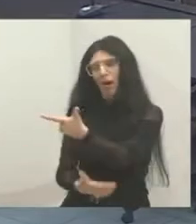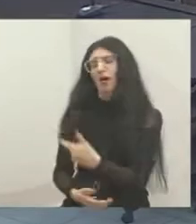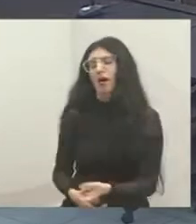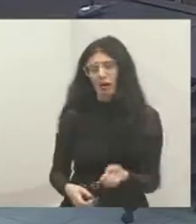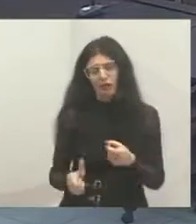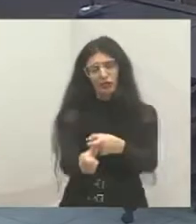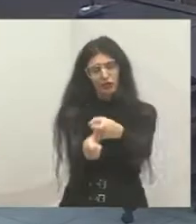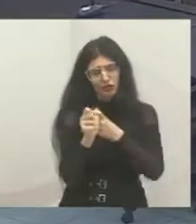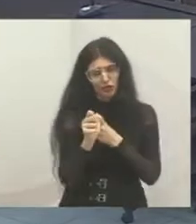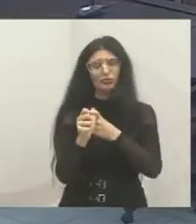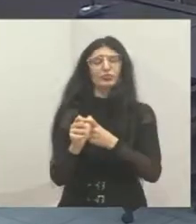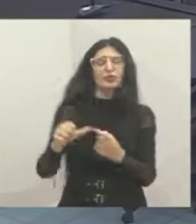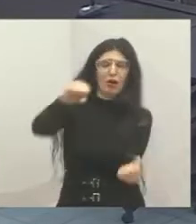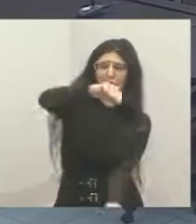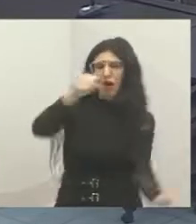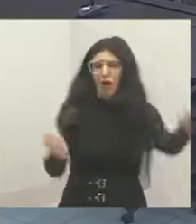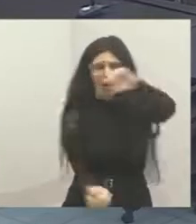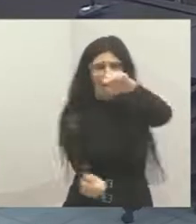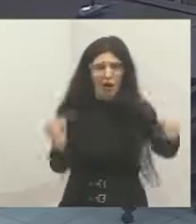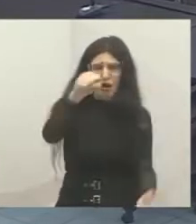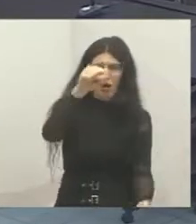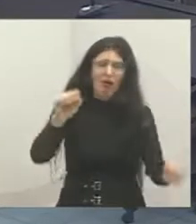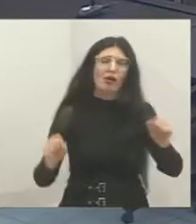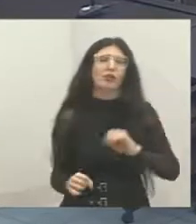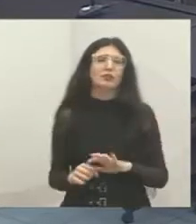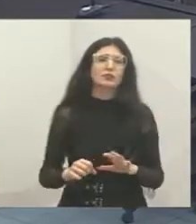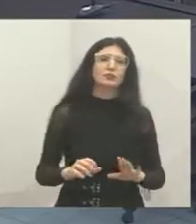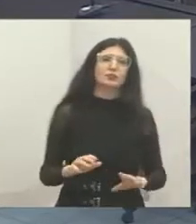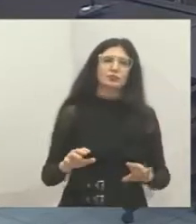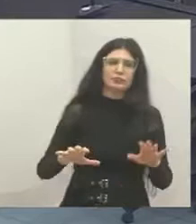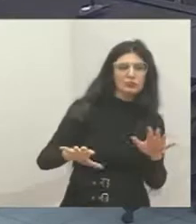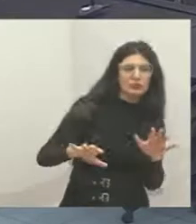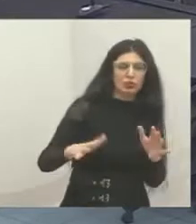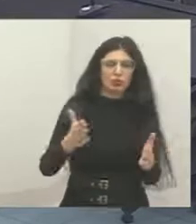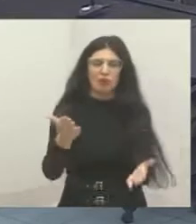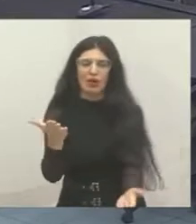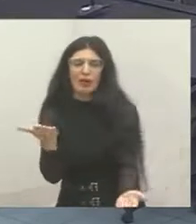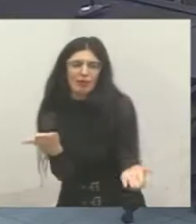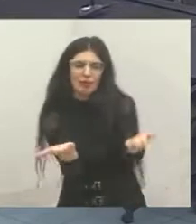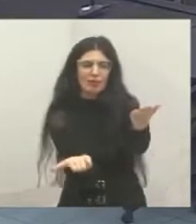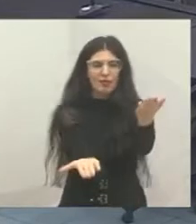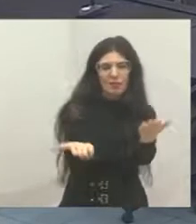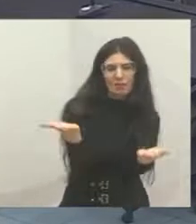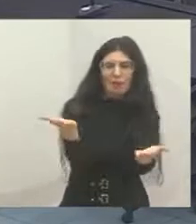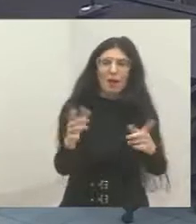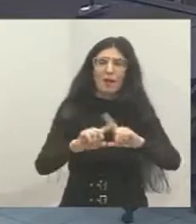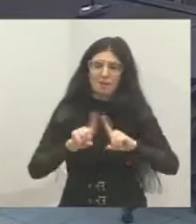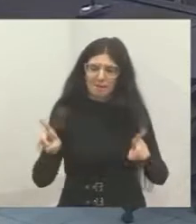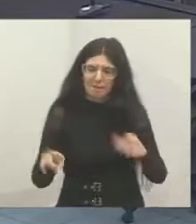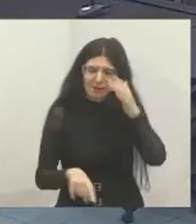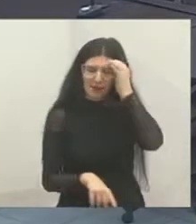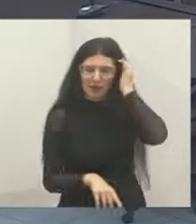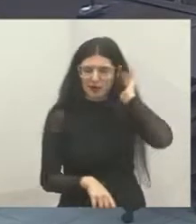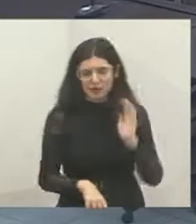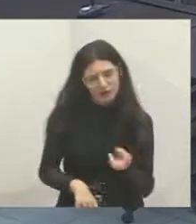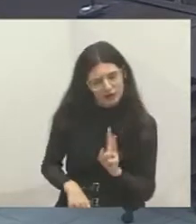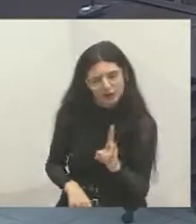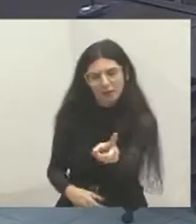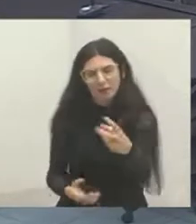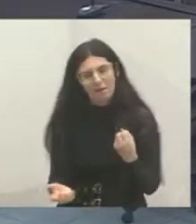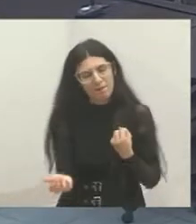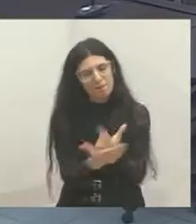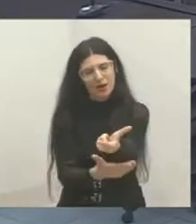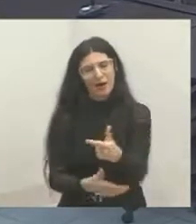pessoal precisou tirar de algum lugar para poder manter o IPVA. Mas as receitas correntes do município, como vocês